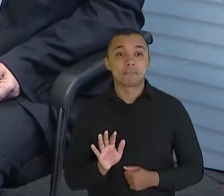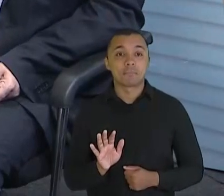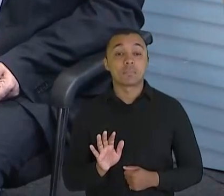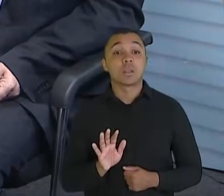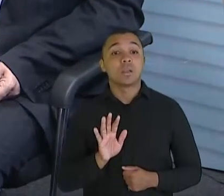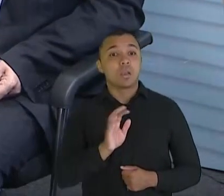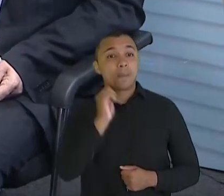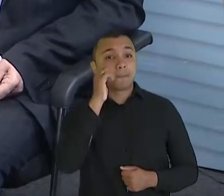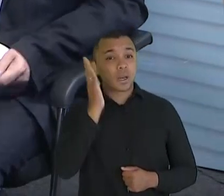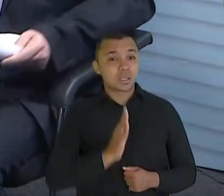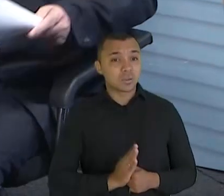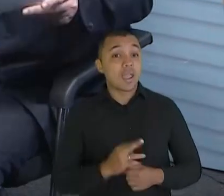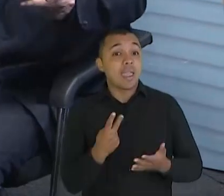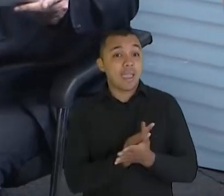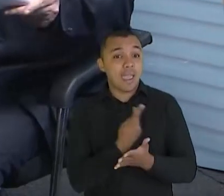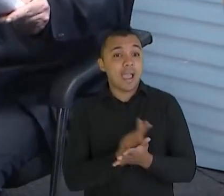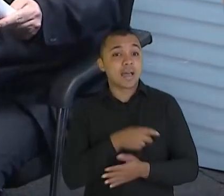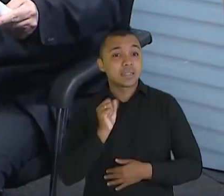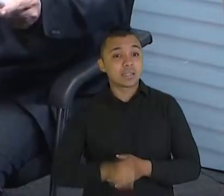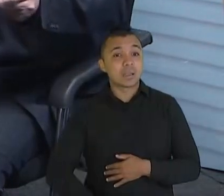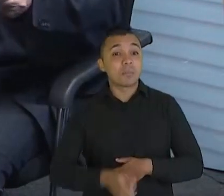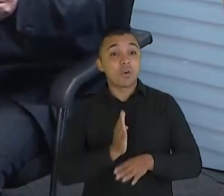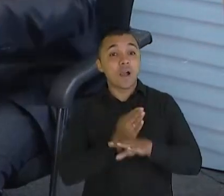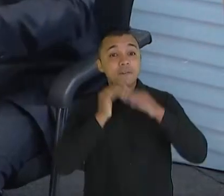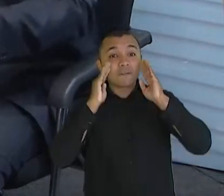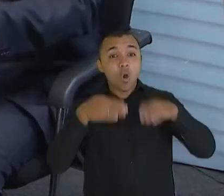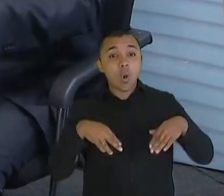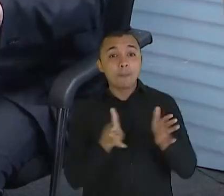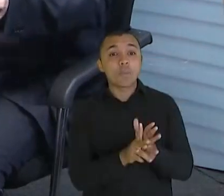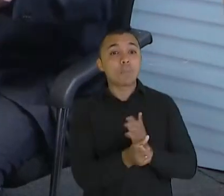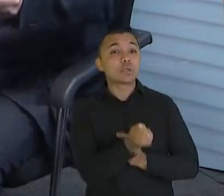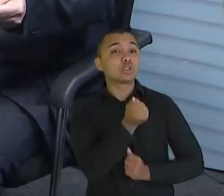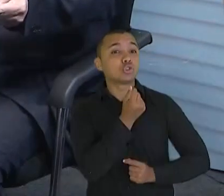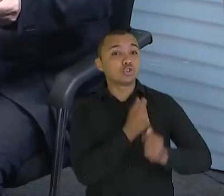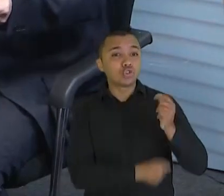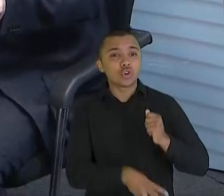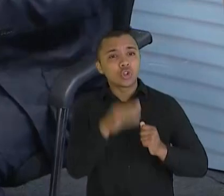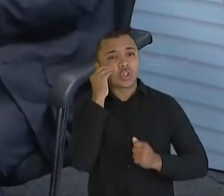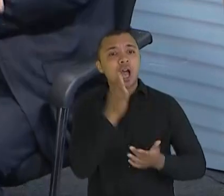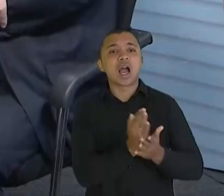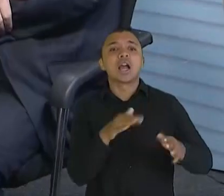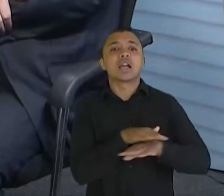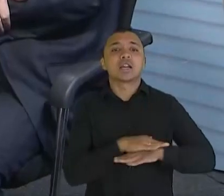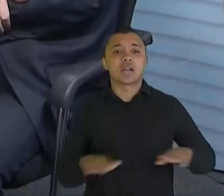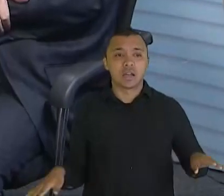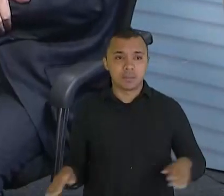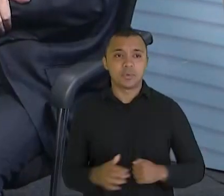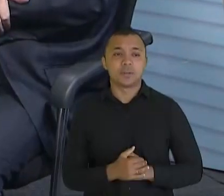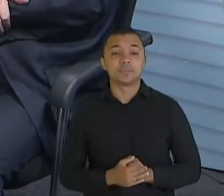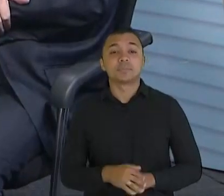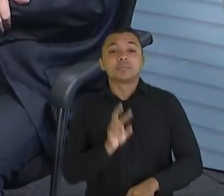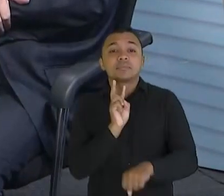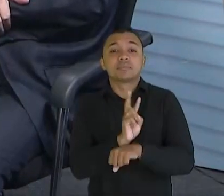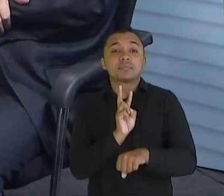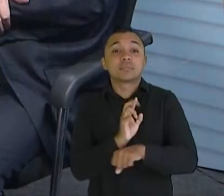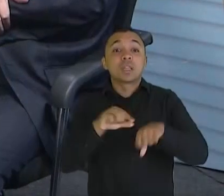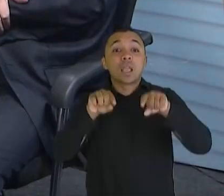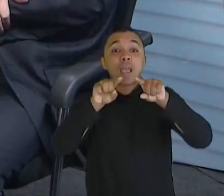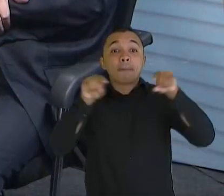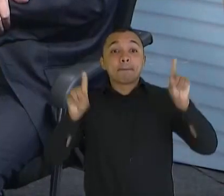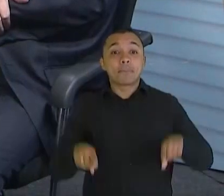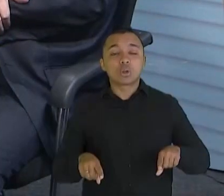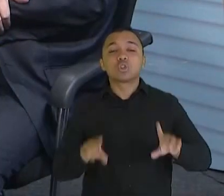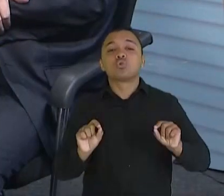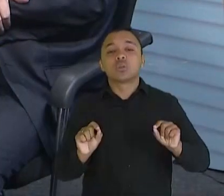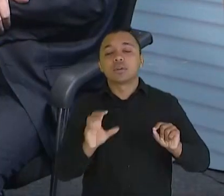Brasil erra, porque o Brasil tem que pegar a rota do dinheiro e cortar. Pronto, perfeito, perfeito. Cortar a rota do dinheiro. Funciona como uma grande empresa capitalista que explora